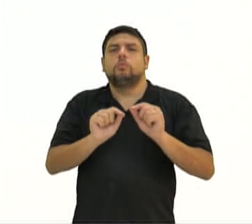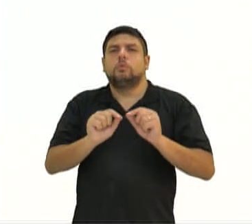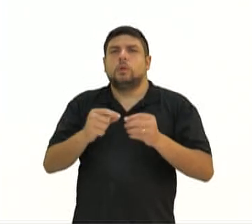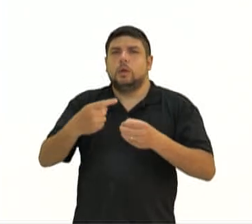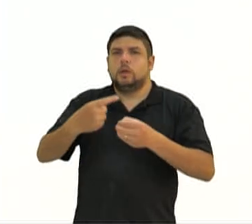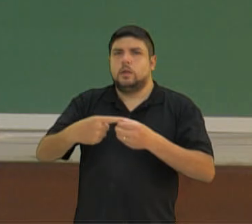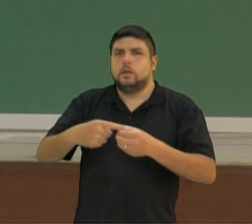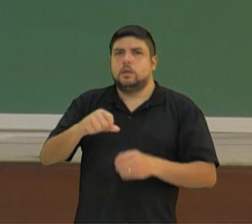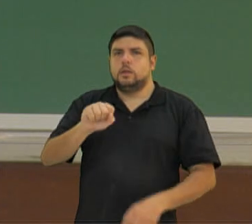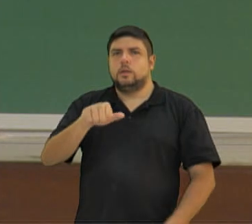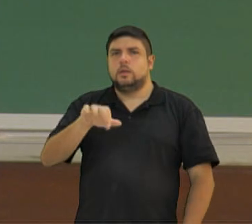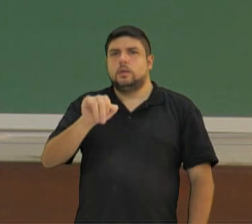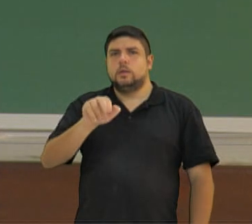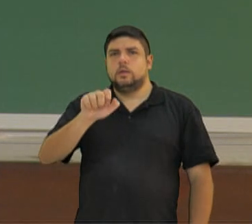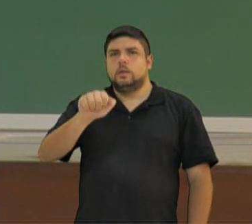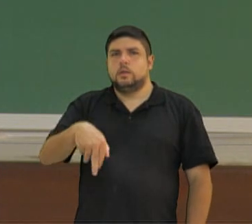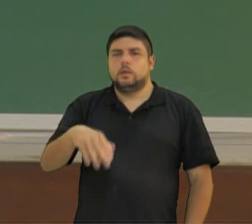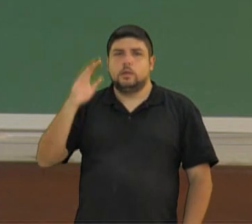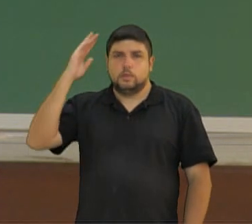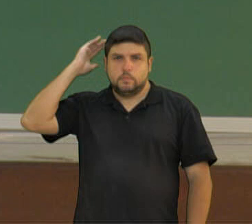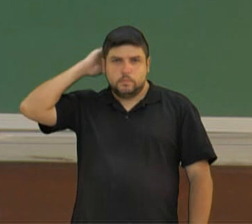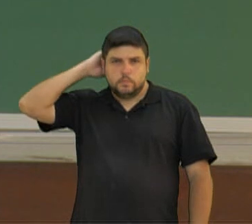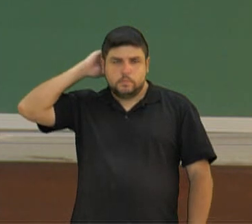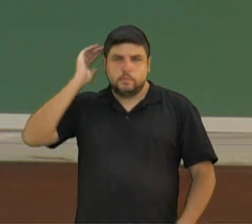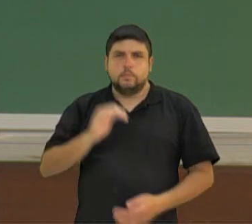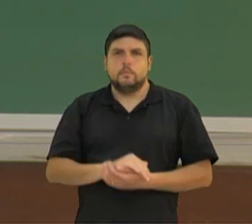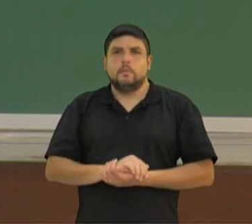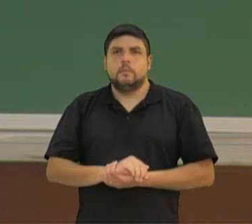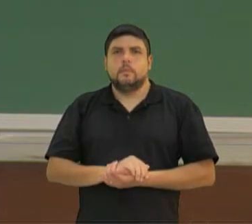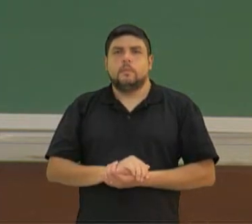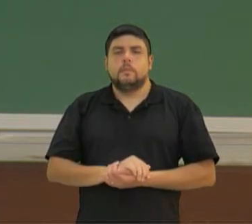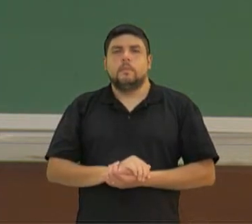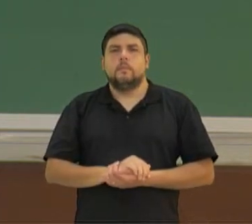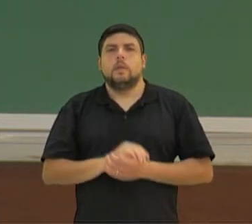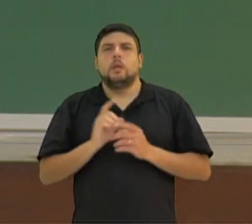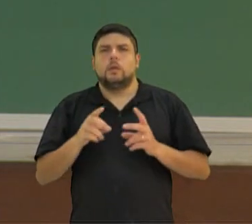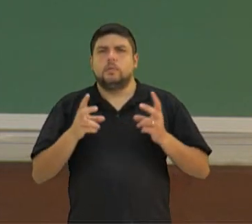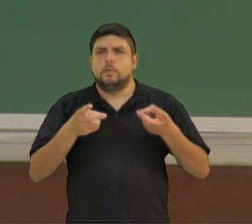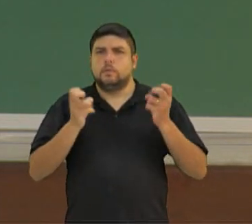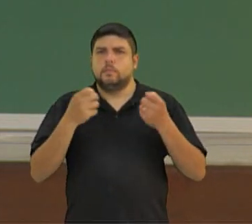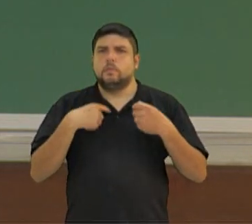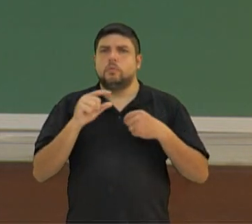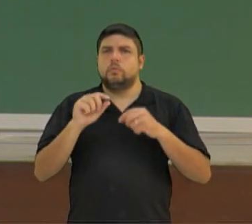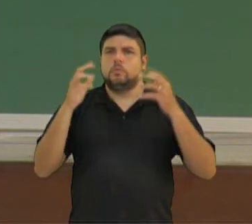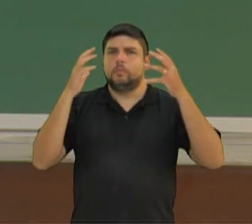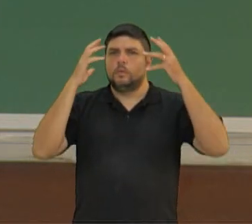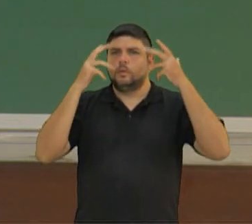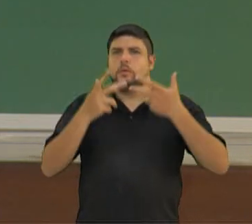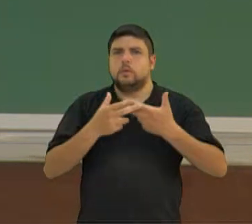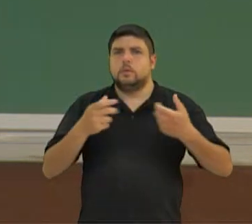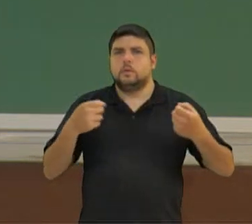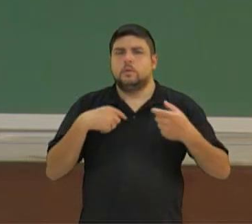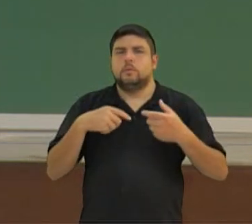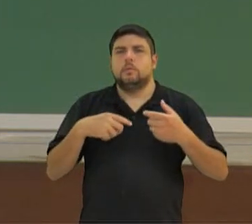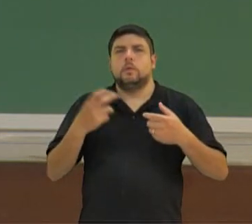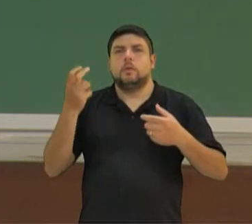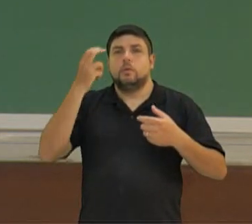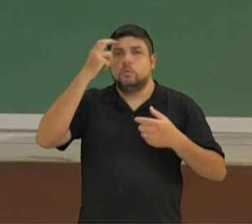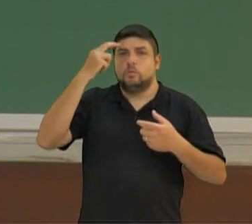podem observar essas características, né? Aqui são animais da cultura da